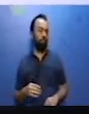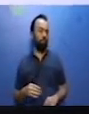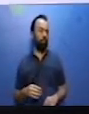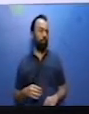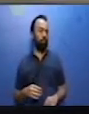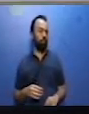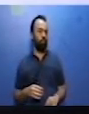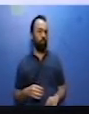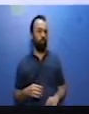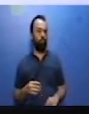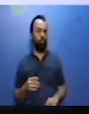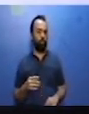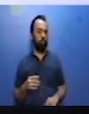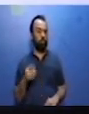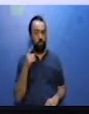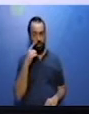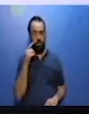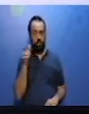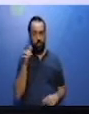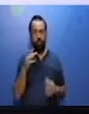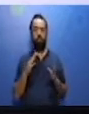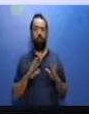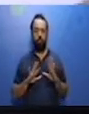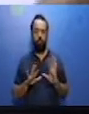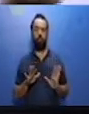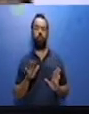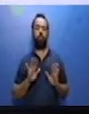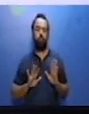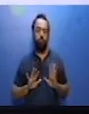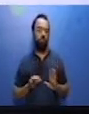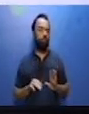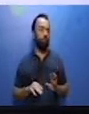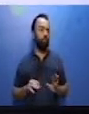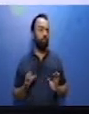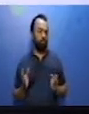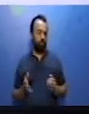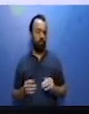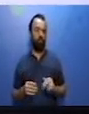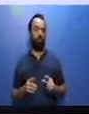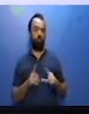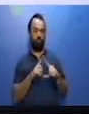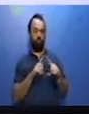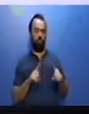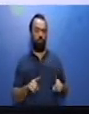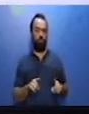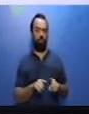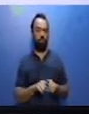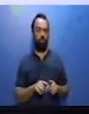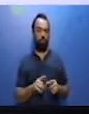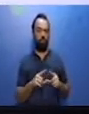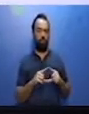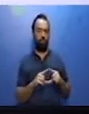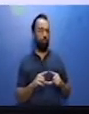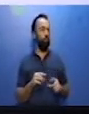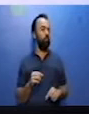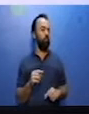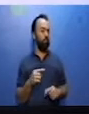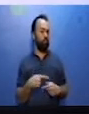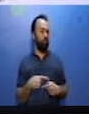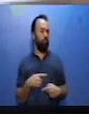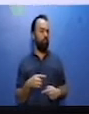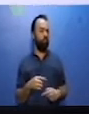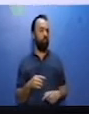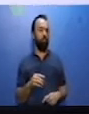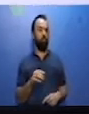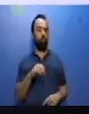eu achar um tempinho você dá uma olhada na uma digerida e agora só termina ó 9 mais 40